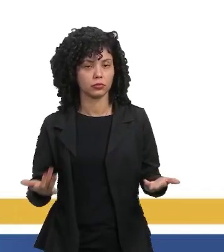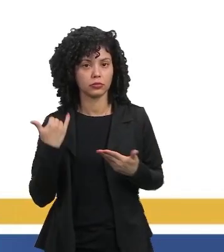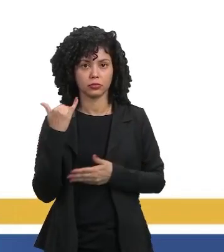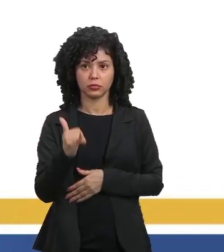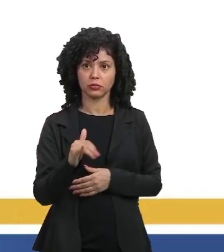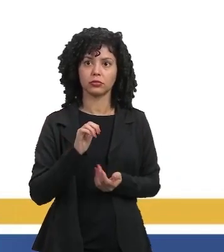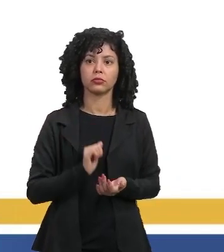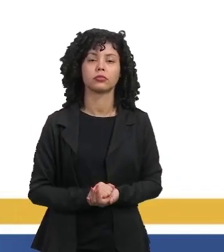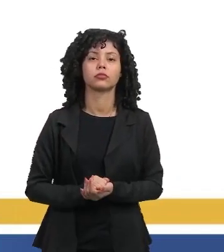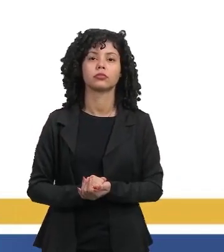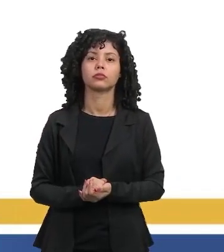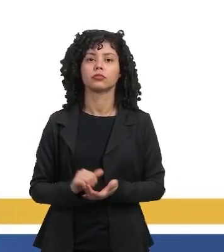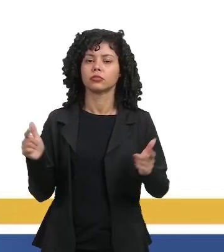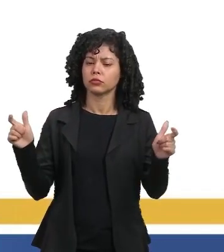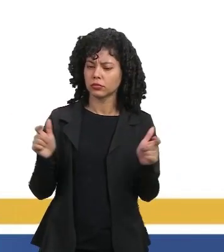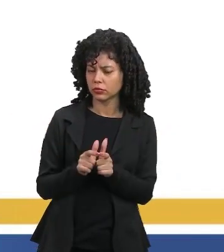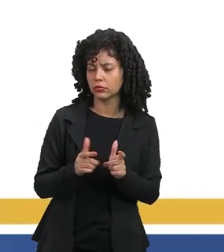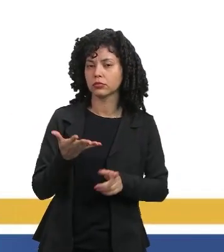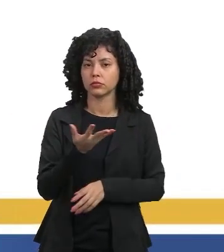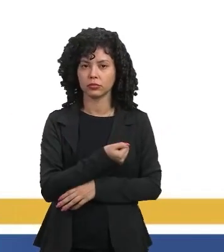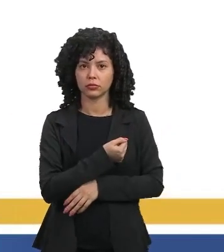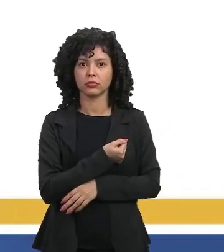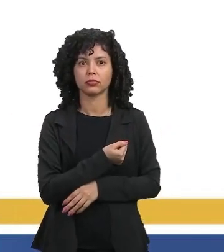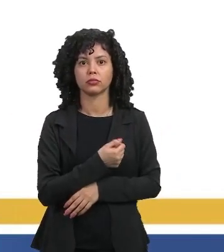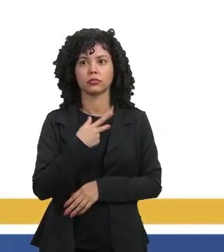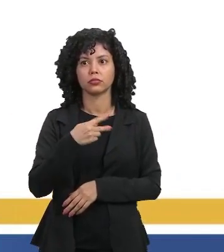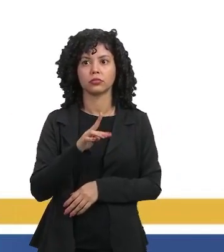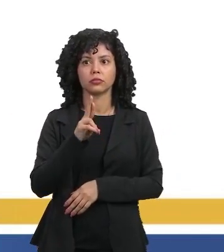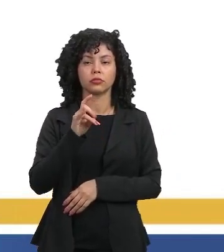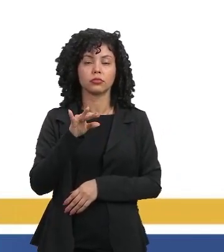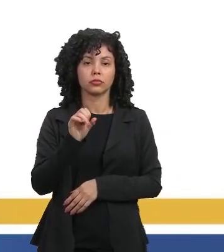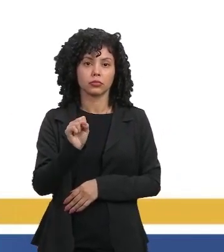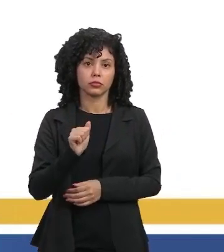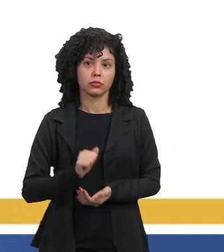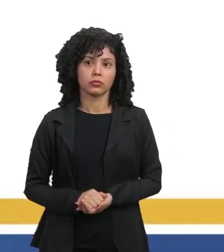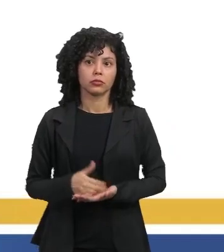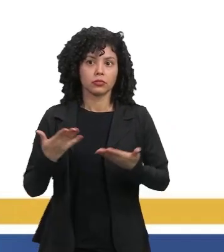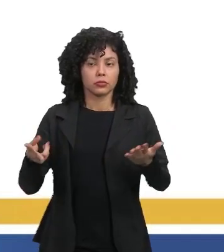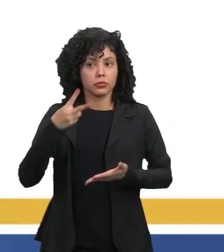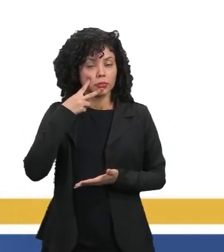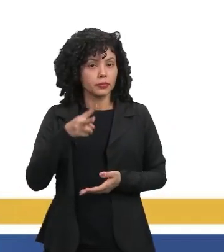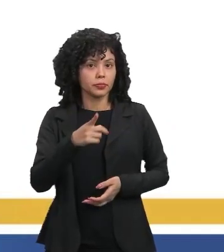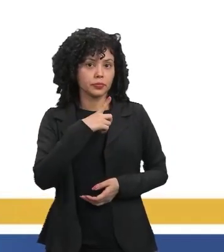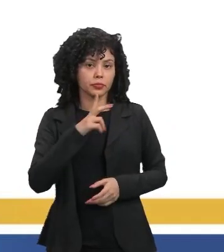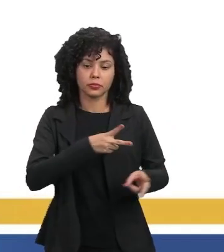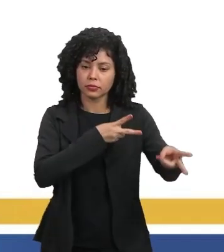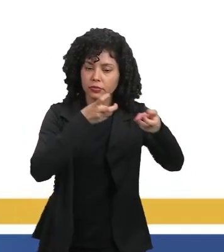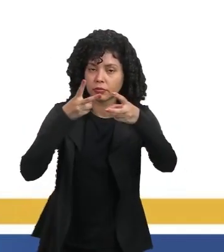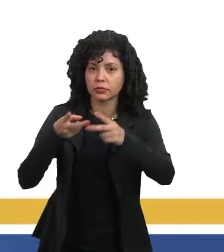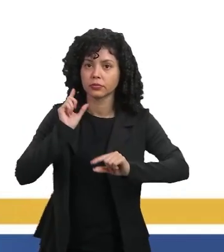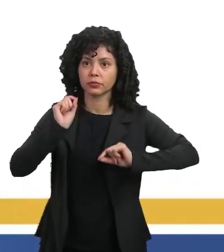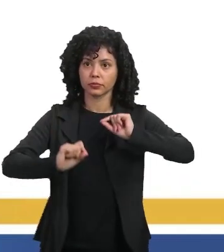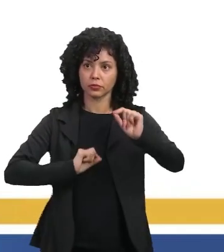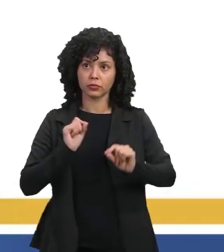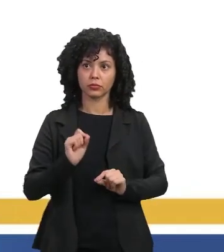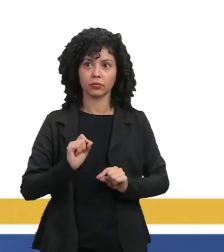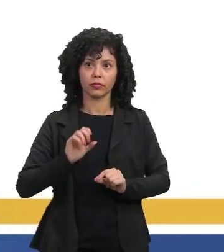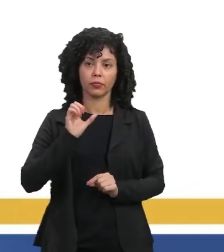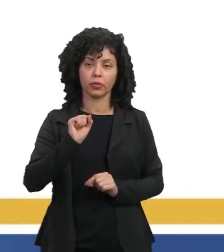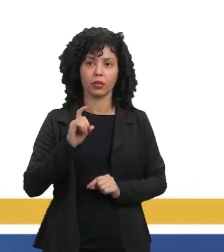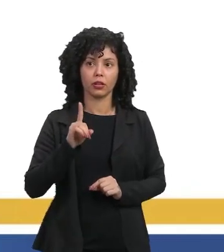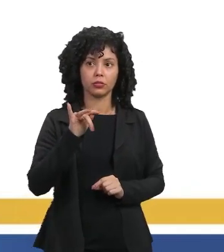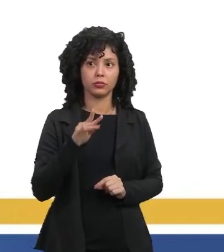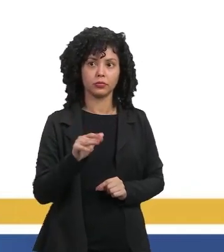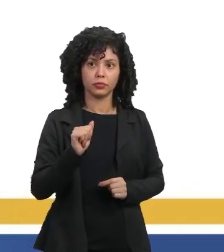do sódio é menor que o número de prótons do seu núcleo. Aí vocês vão ter que perceber que o sódio,